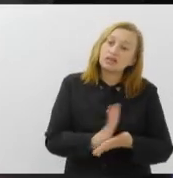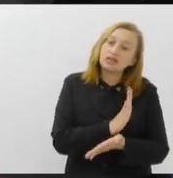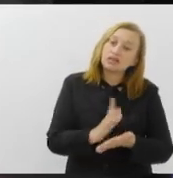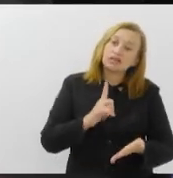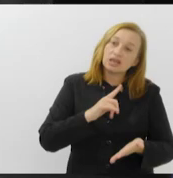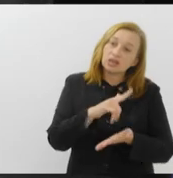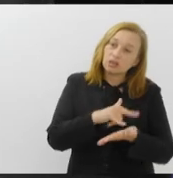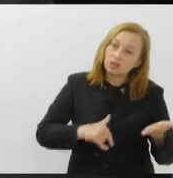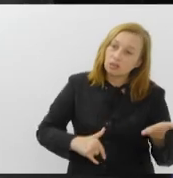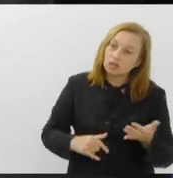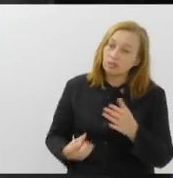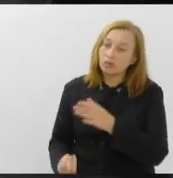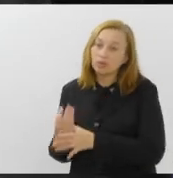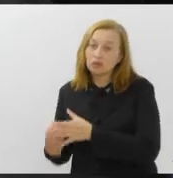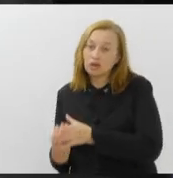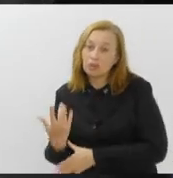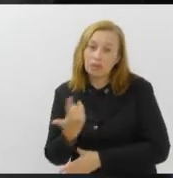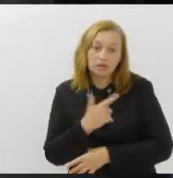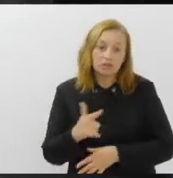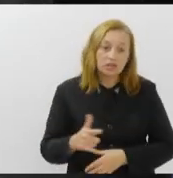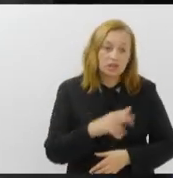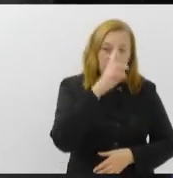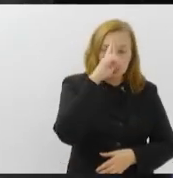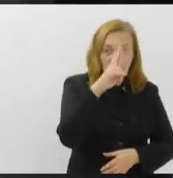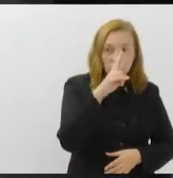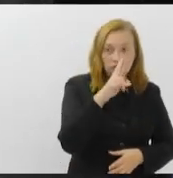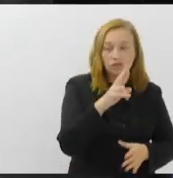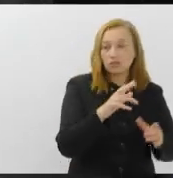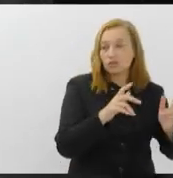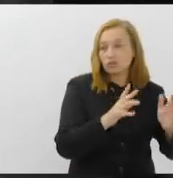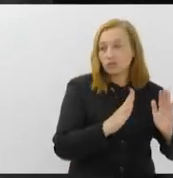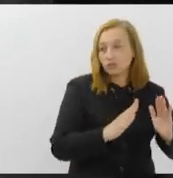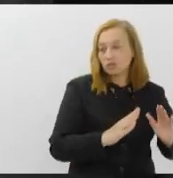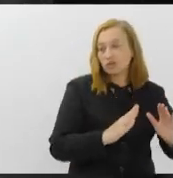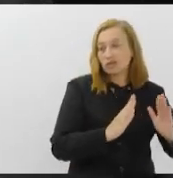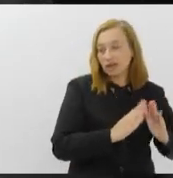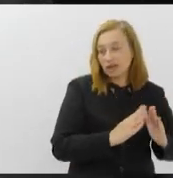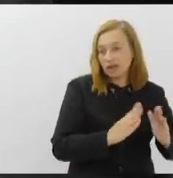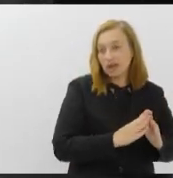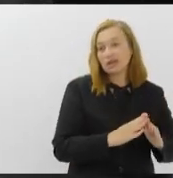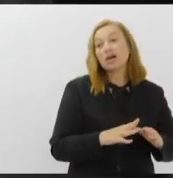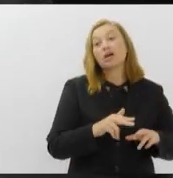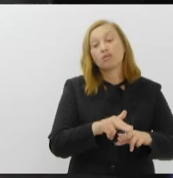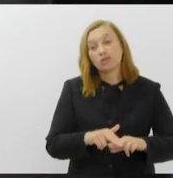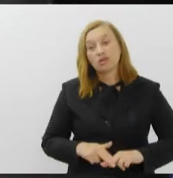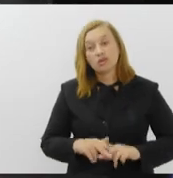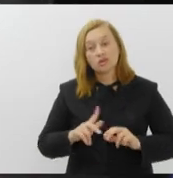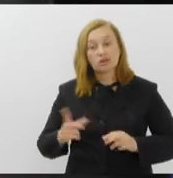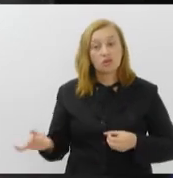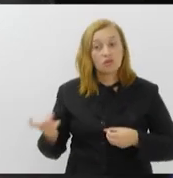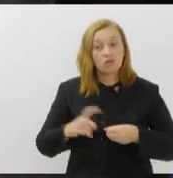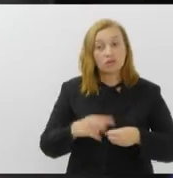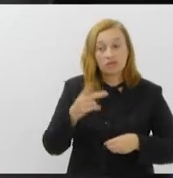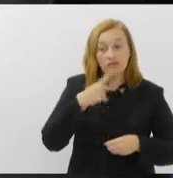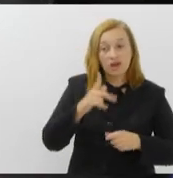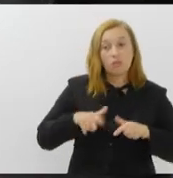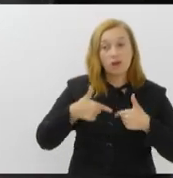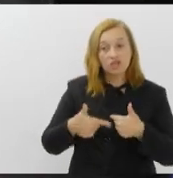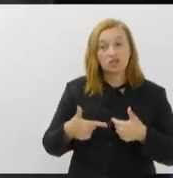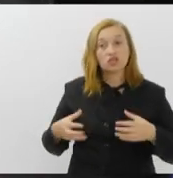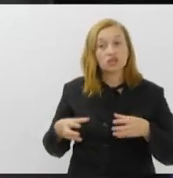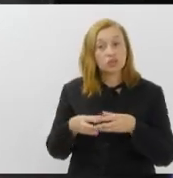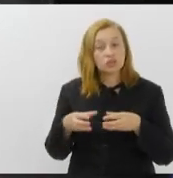da propriedade. Não tem, então, é complicado. Por isso que eu volto a dizer, tem que ser uma ação conjunta, né, de vários